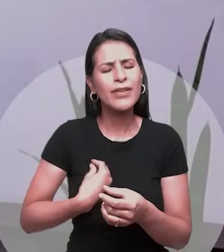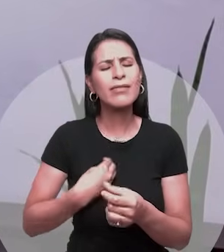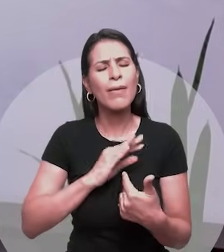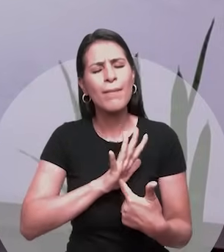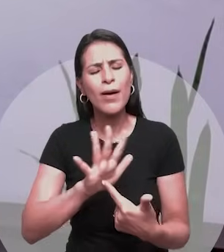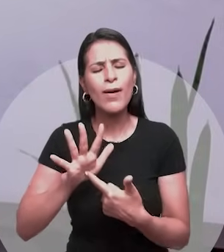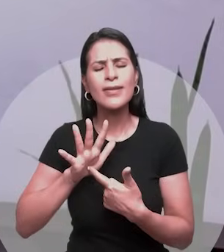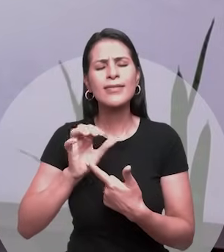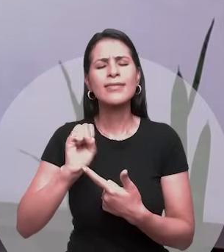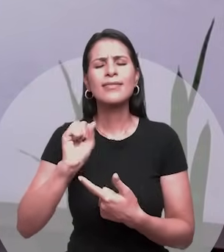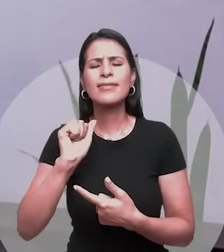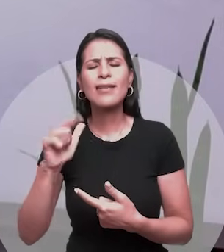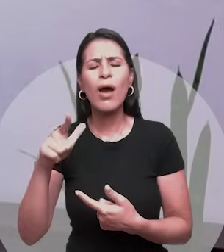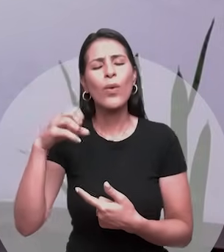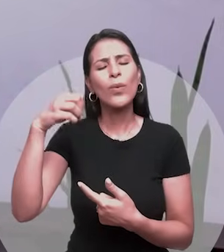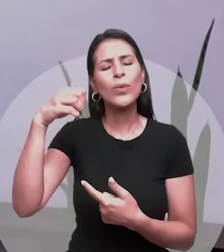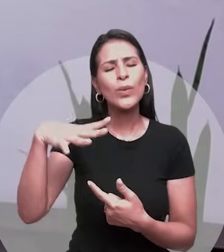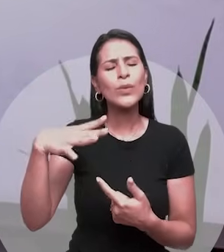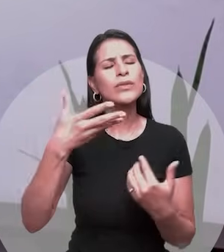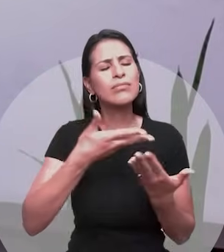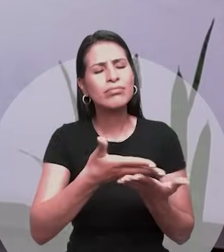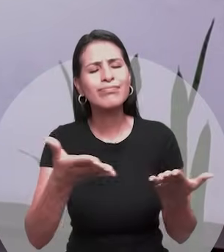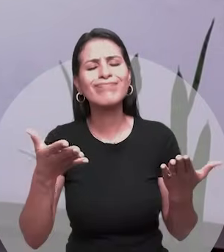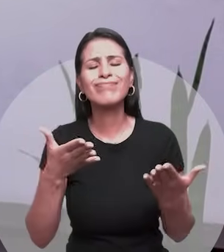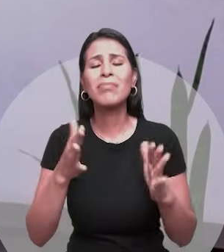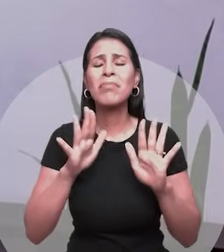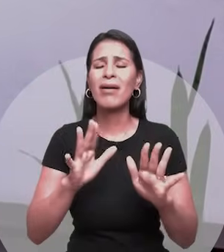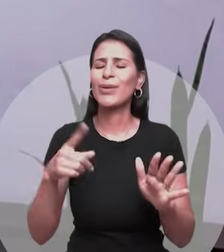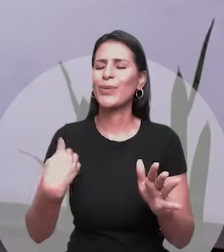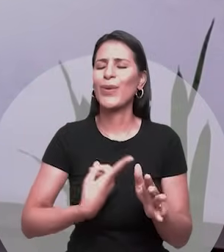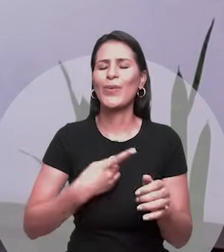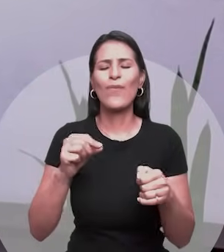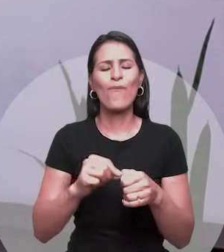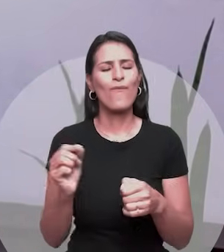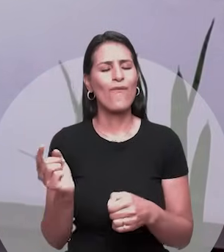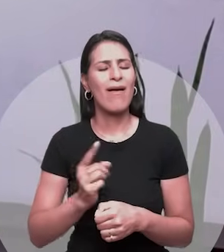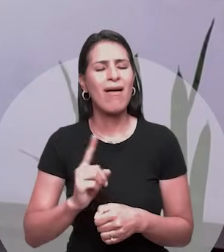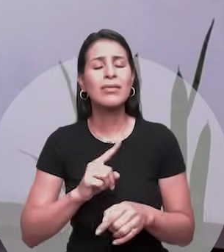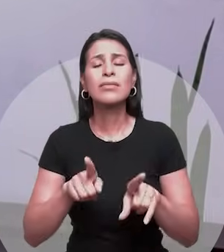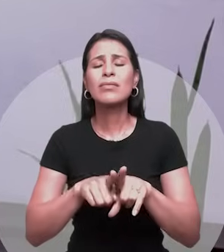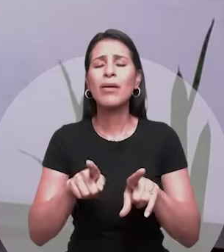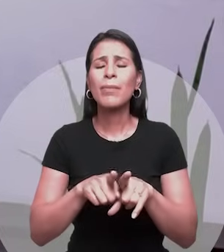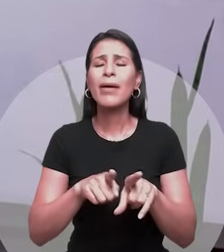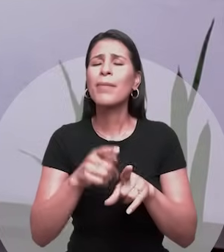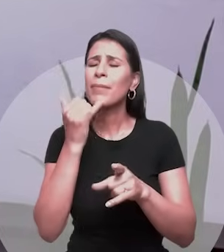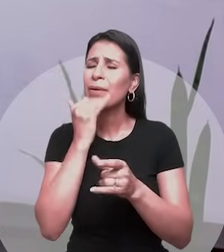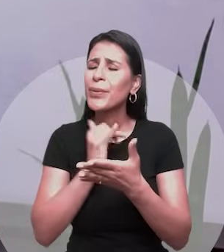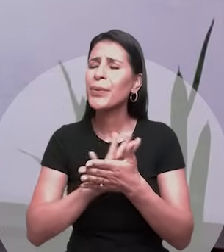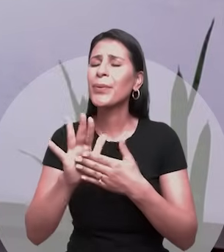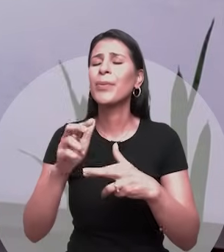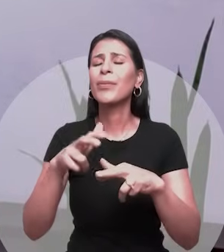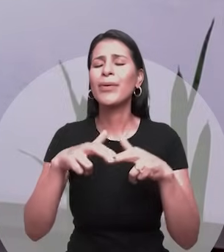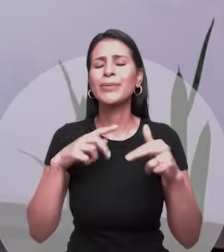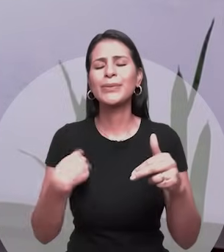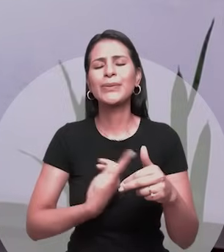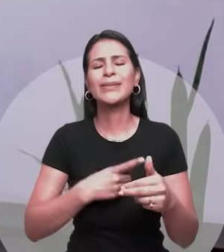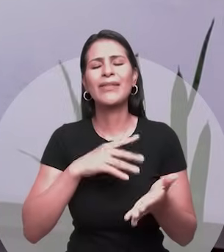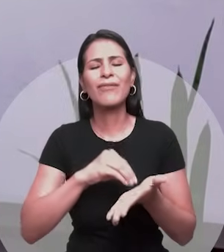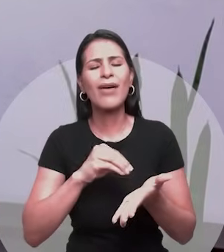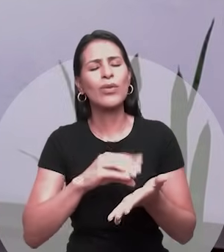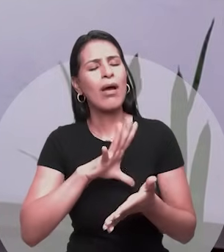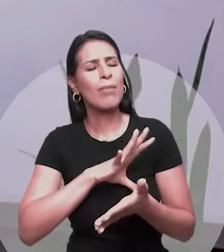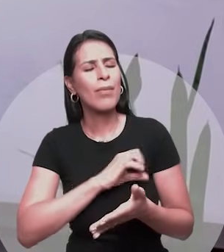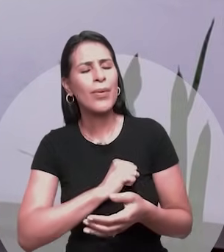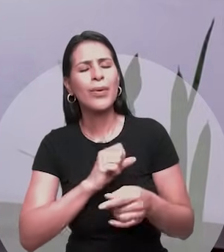mundo. Perdoa-nos pela nossa falta de amor para com o nosso semelhante e pelo egoísmo que nos faz